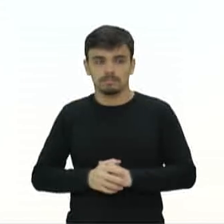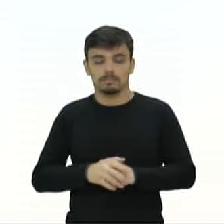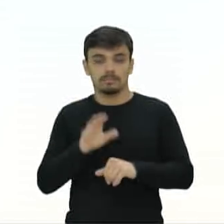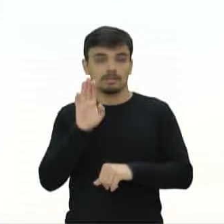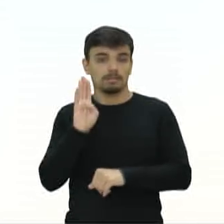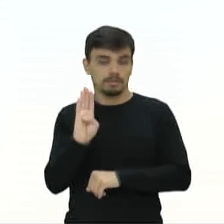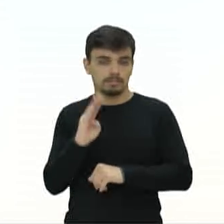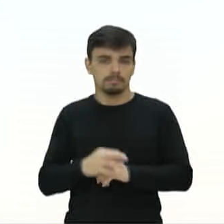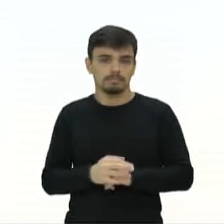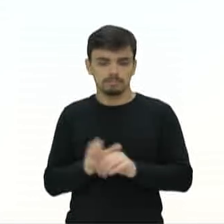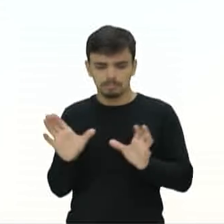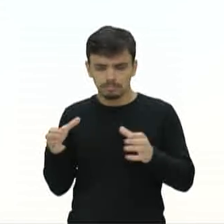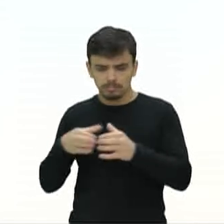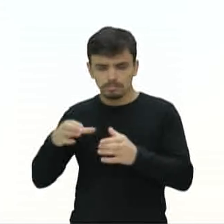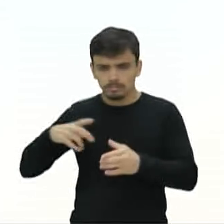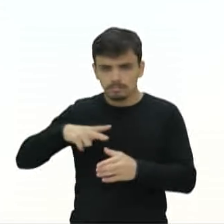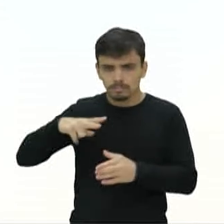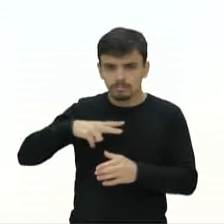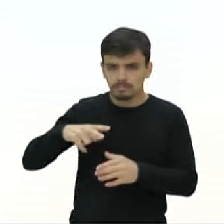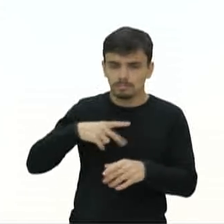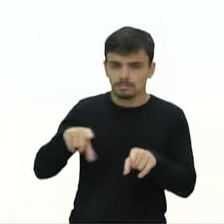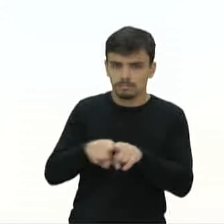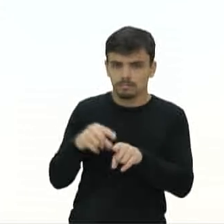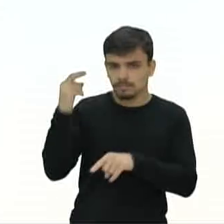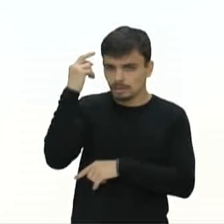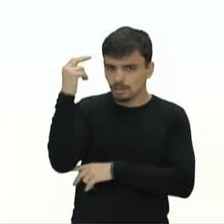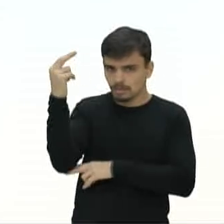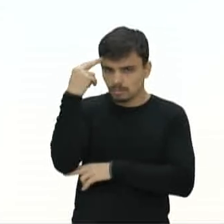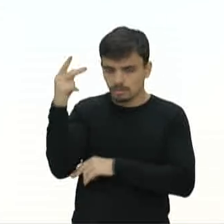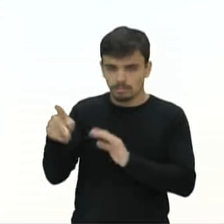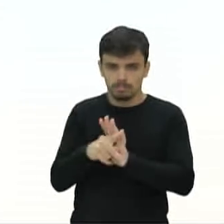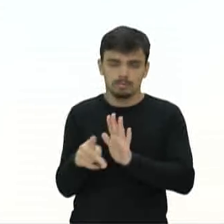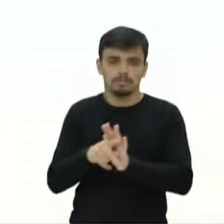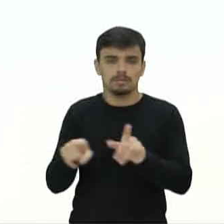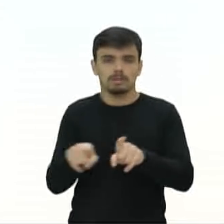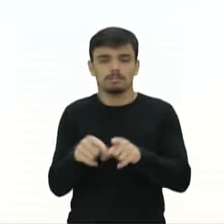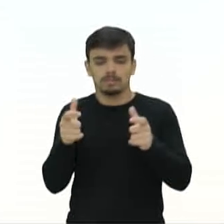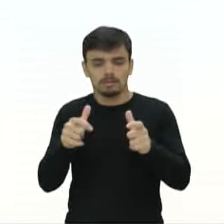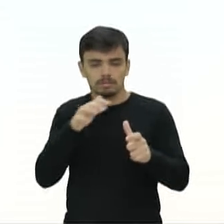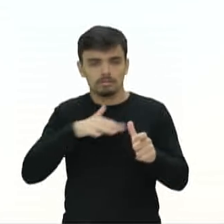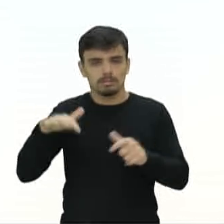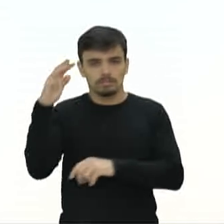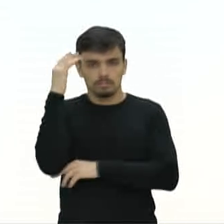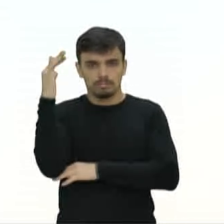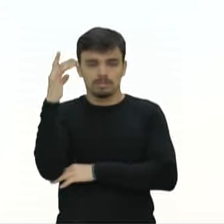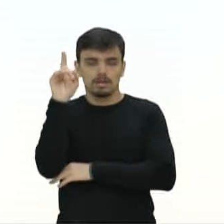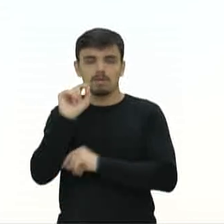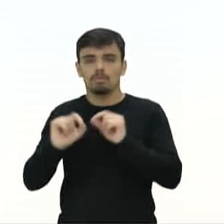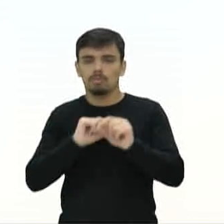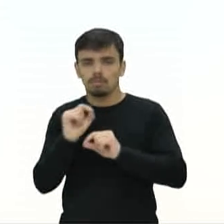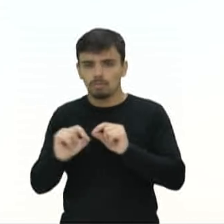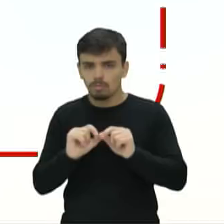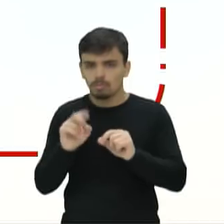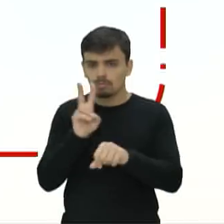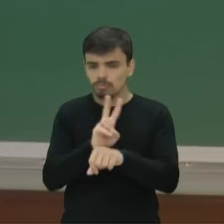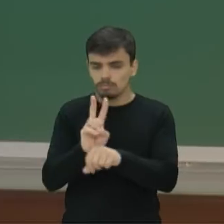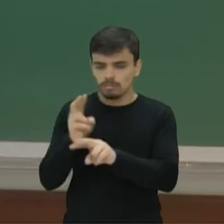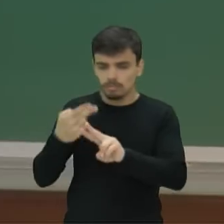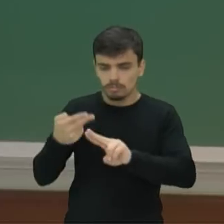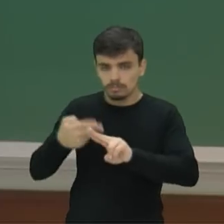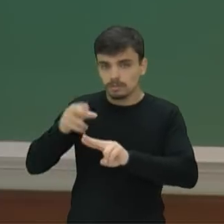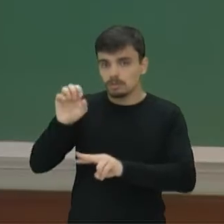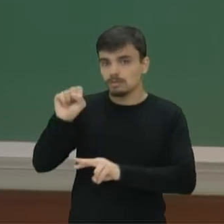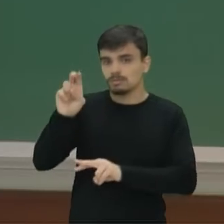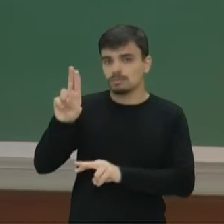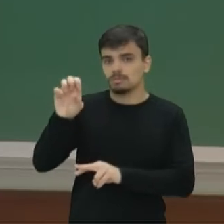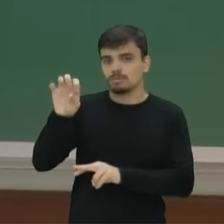B. Reserva particular do patrimônio natural e área de proteção ambiental são unidades de conservação de uso